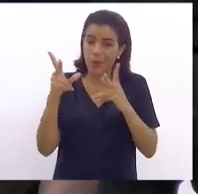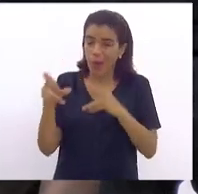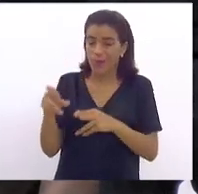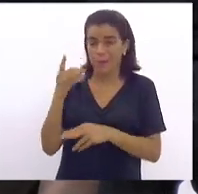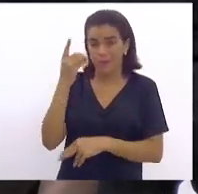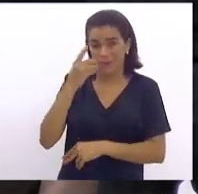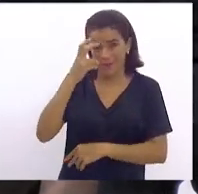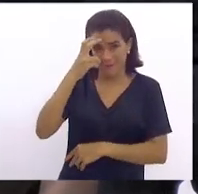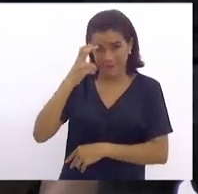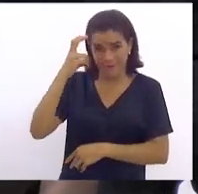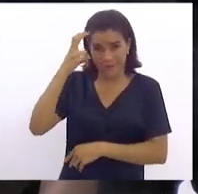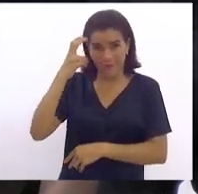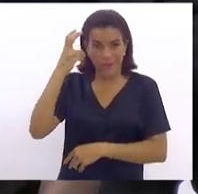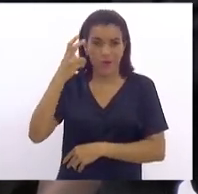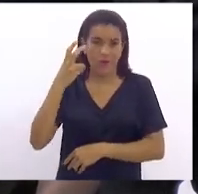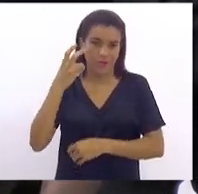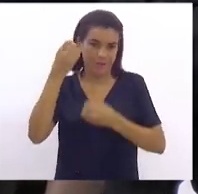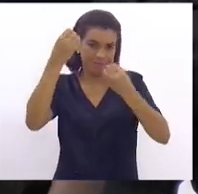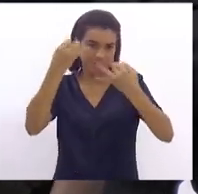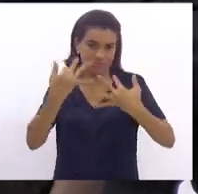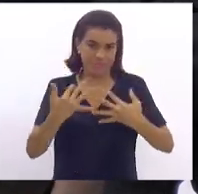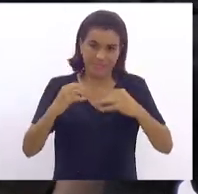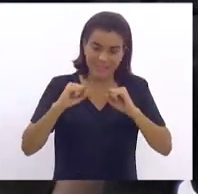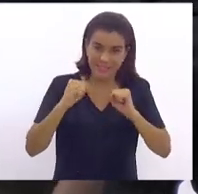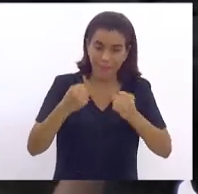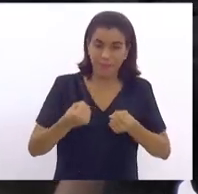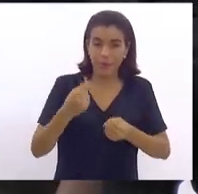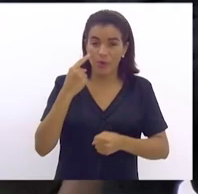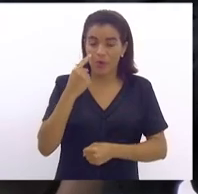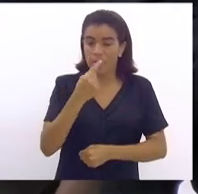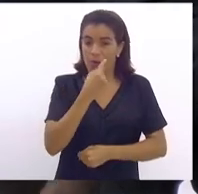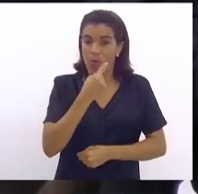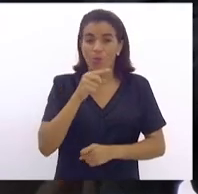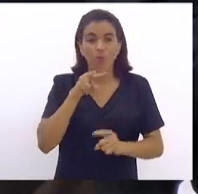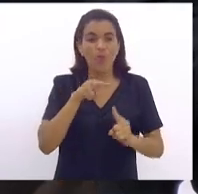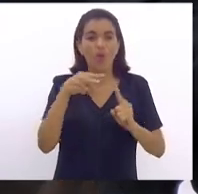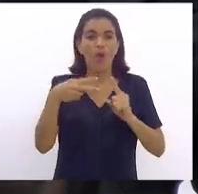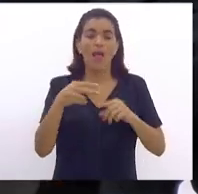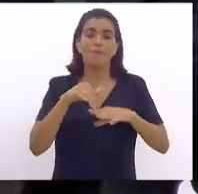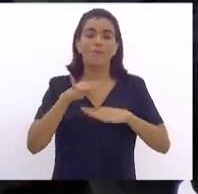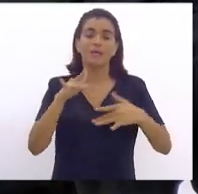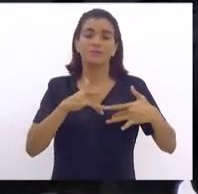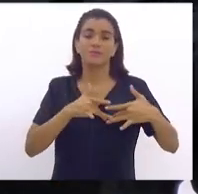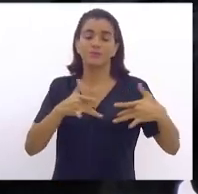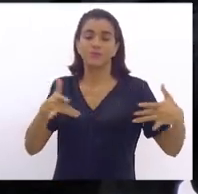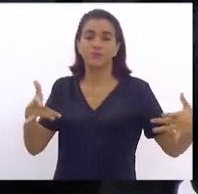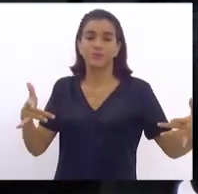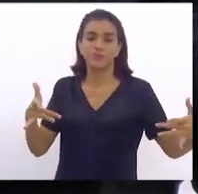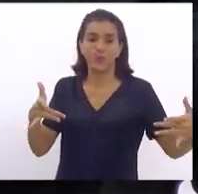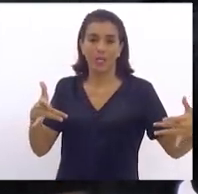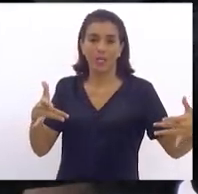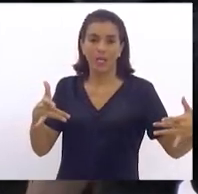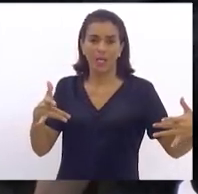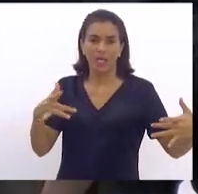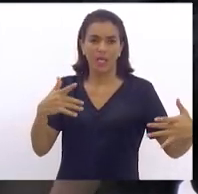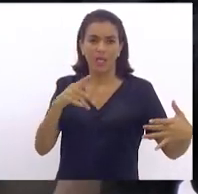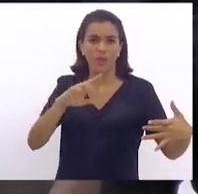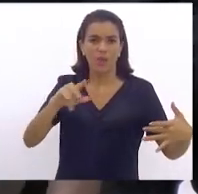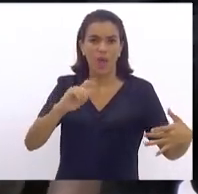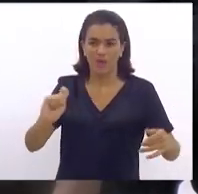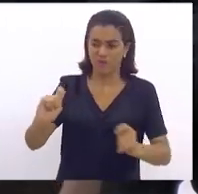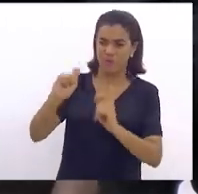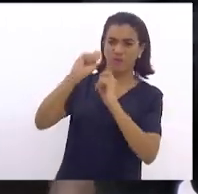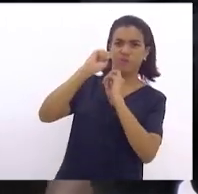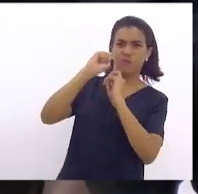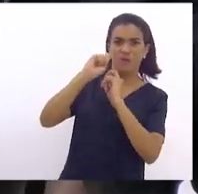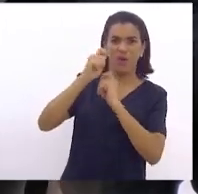Verônica defendeu, não é? Um olhar solidário e não se sinta ali afrontado naquilo